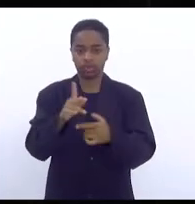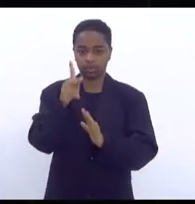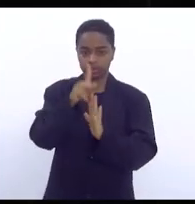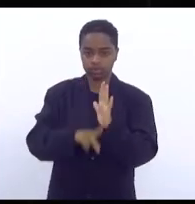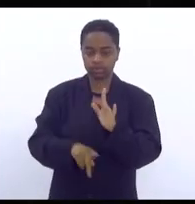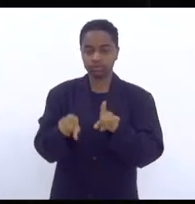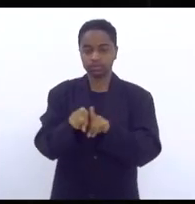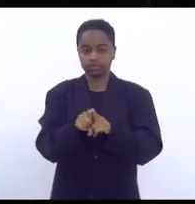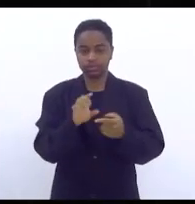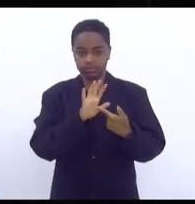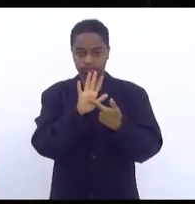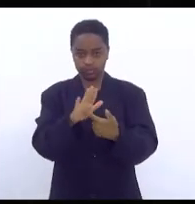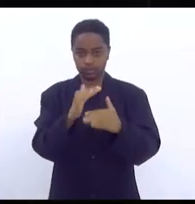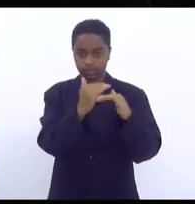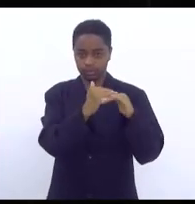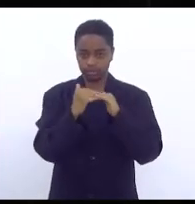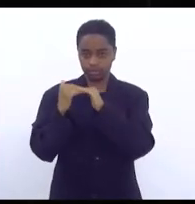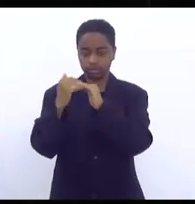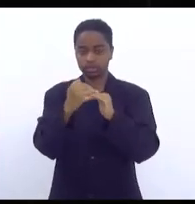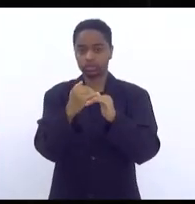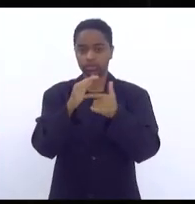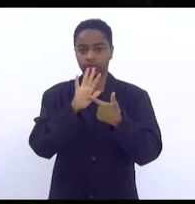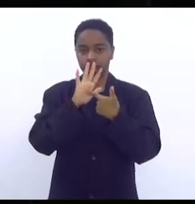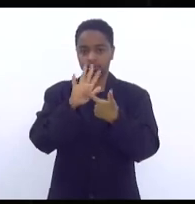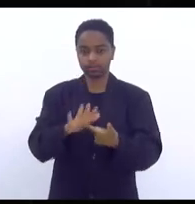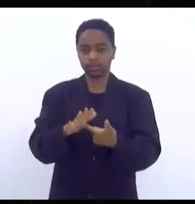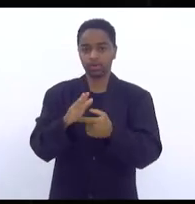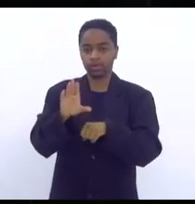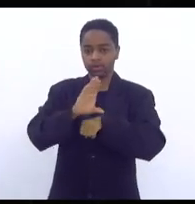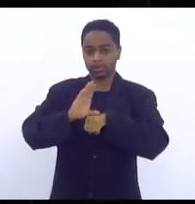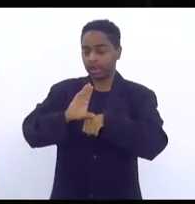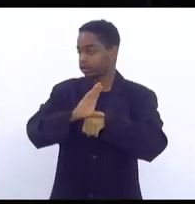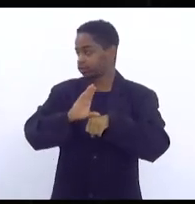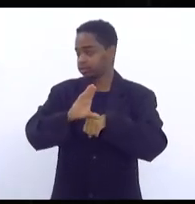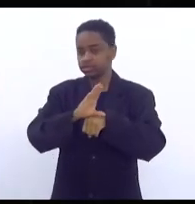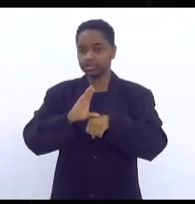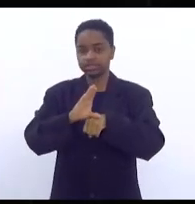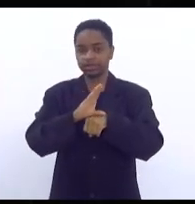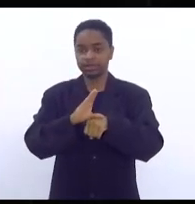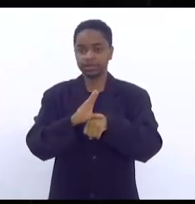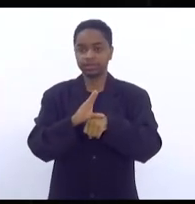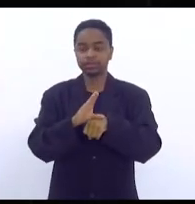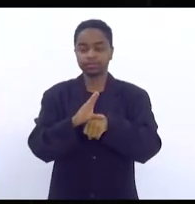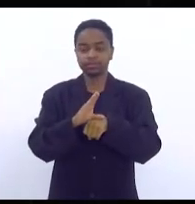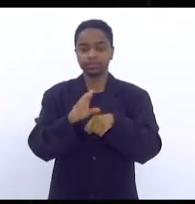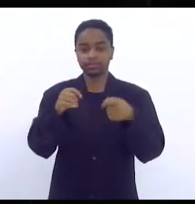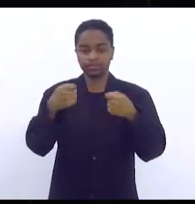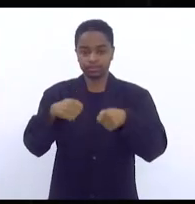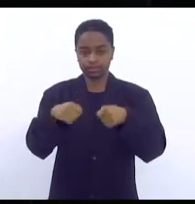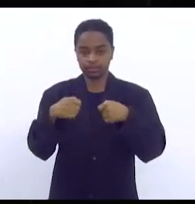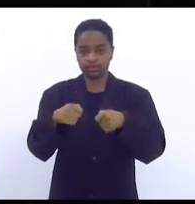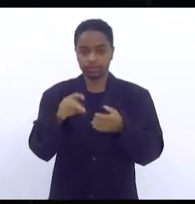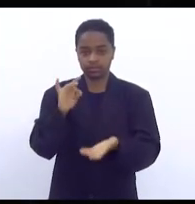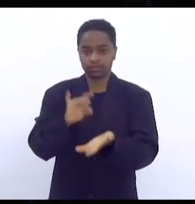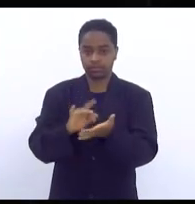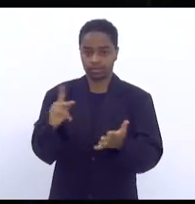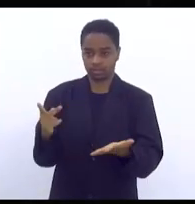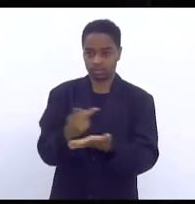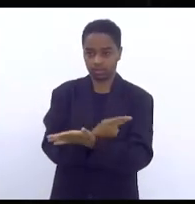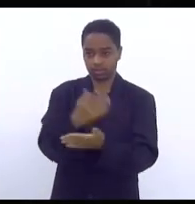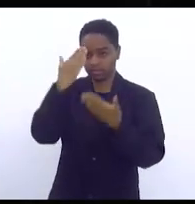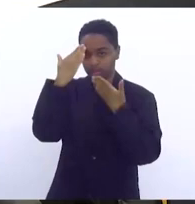demonstrar que a igualdade de escrita na Constituição Federal Pode sim e deve se tornar uma realidade